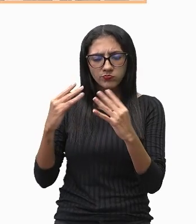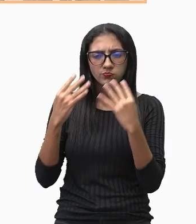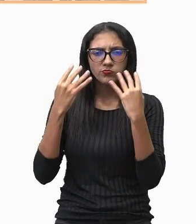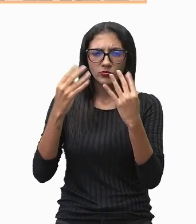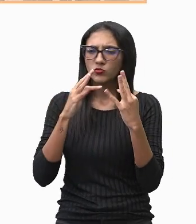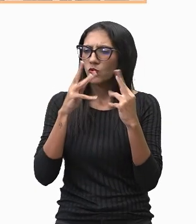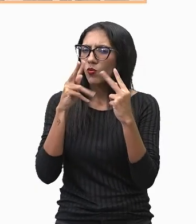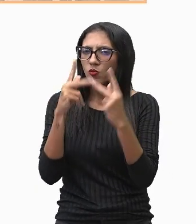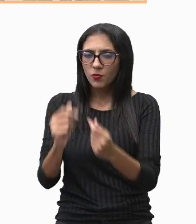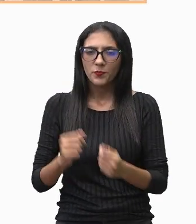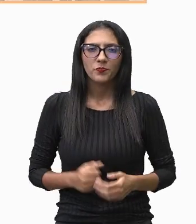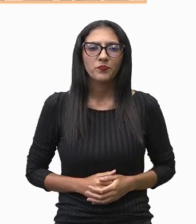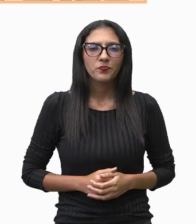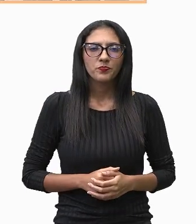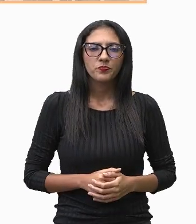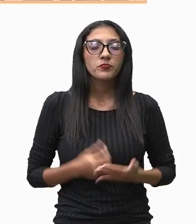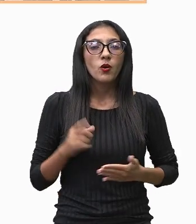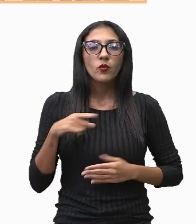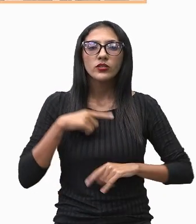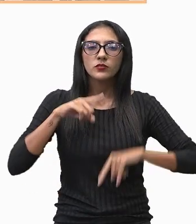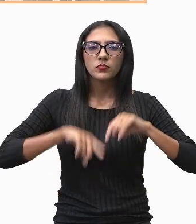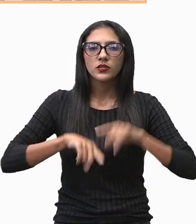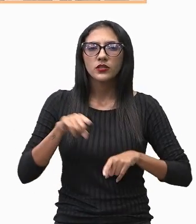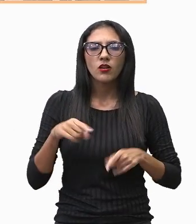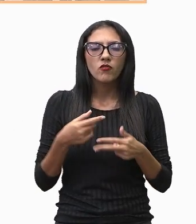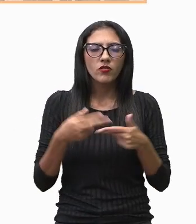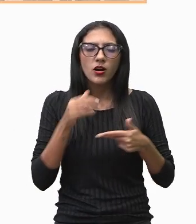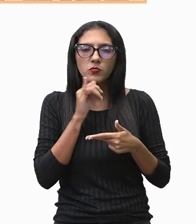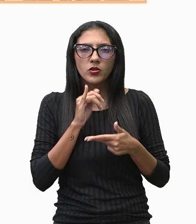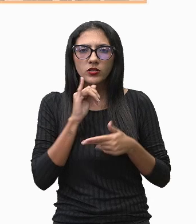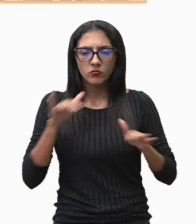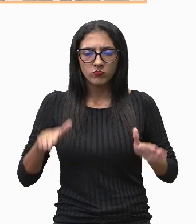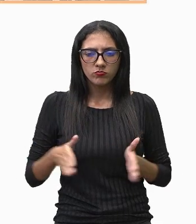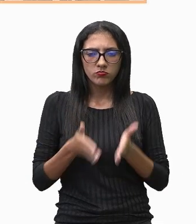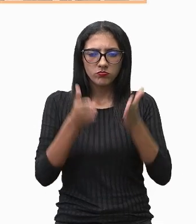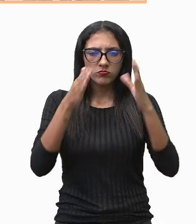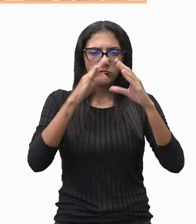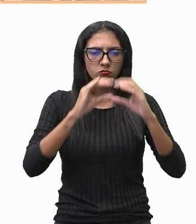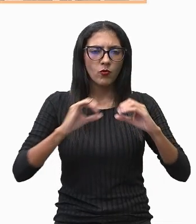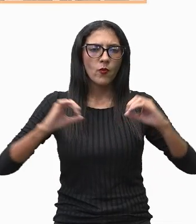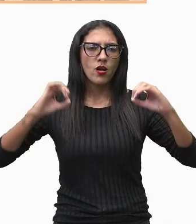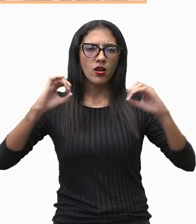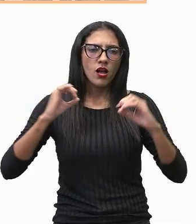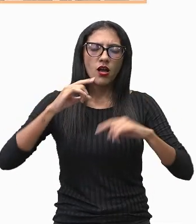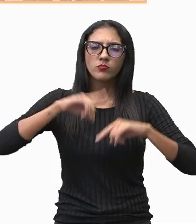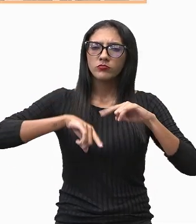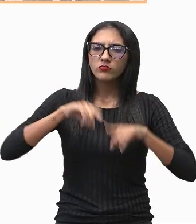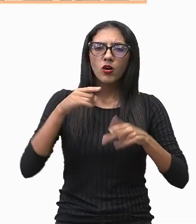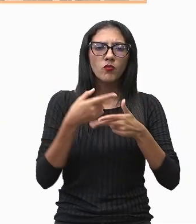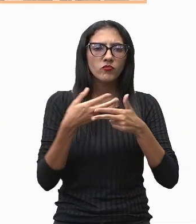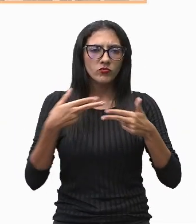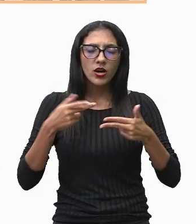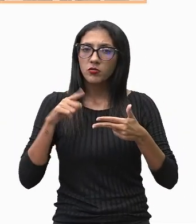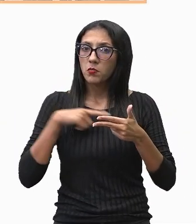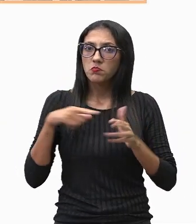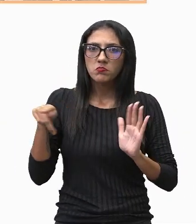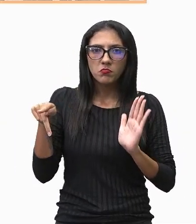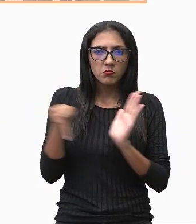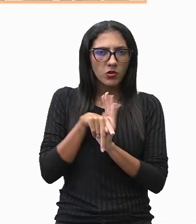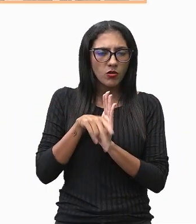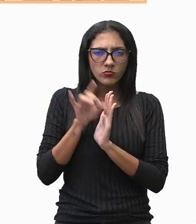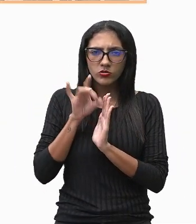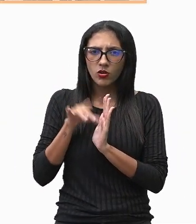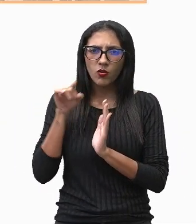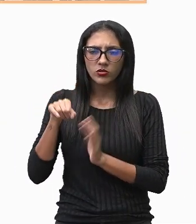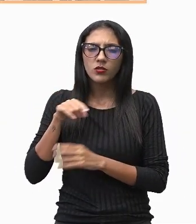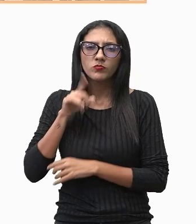arsenal nuclear, o arsenal bélico dos Estados Unidos, inicialmente era exclusivo deles, mas